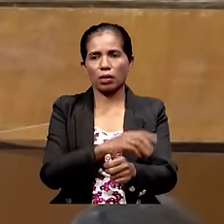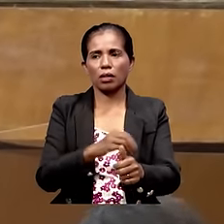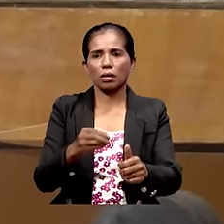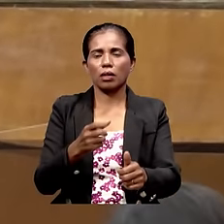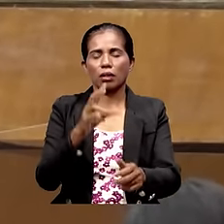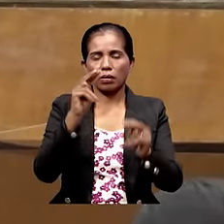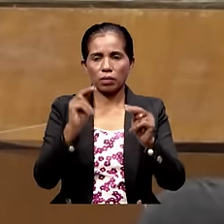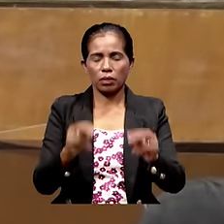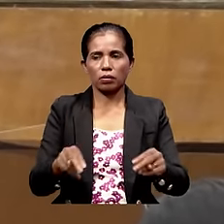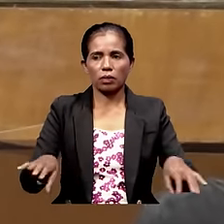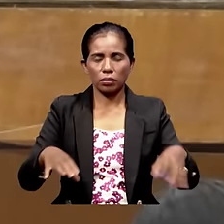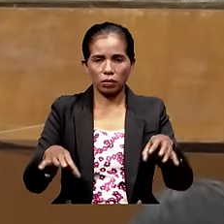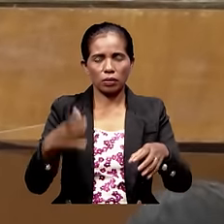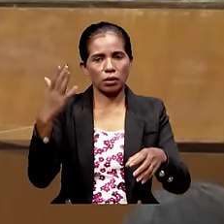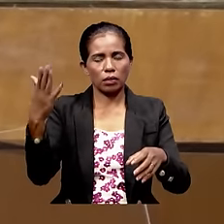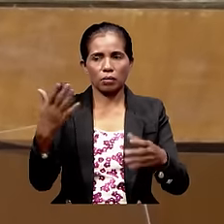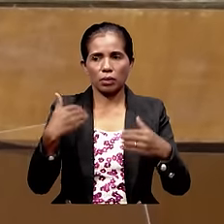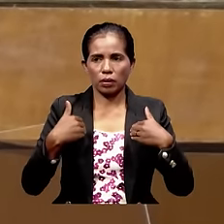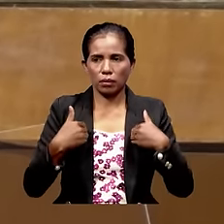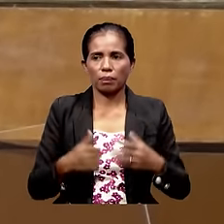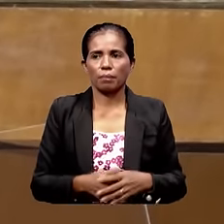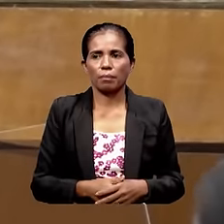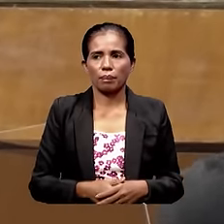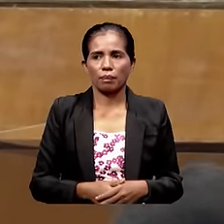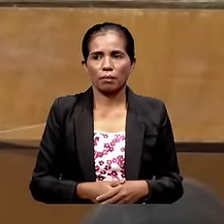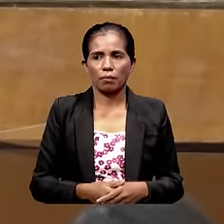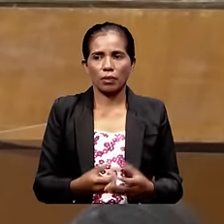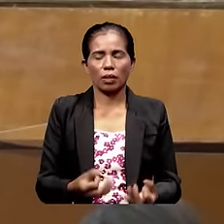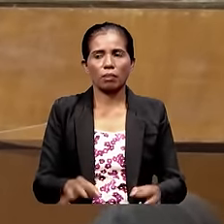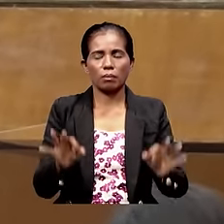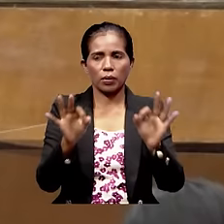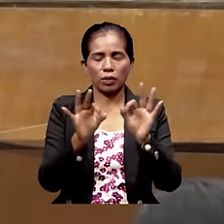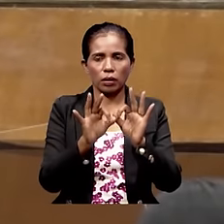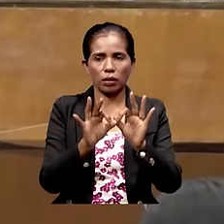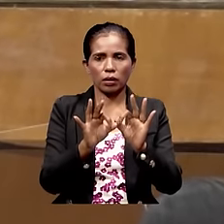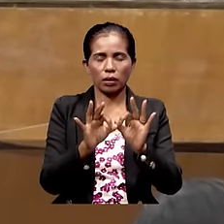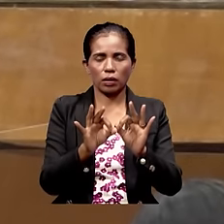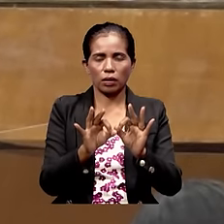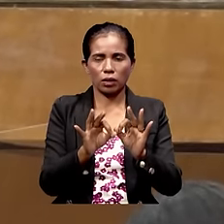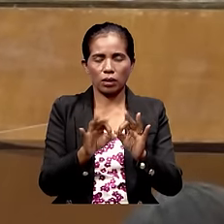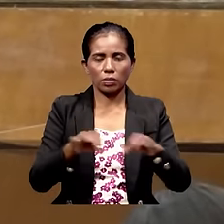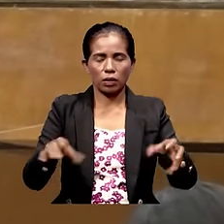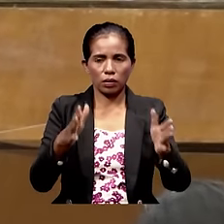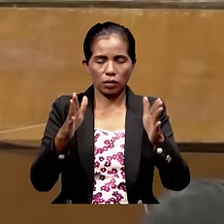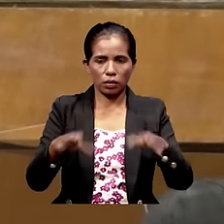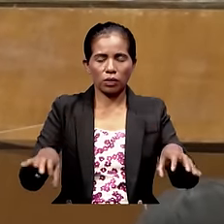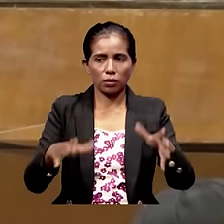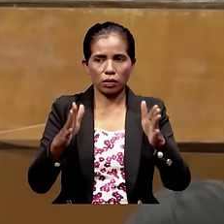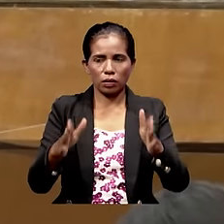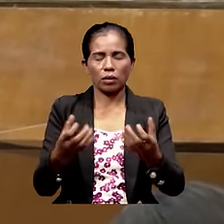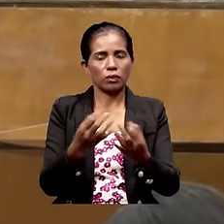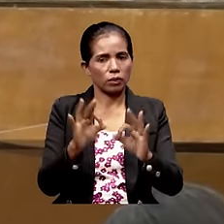no necessidade de serviço ne be makiha. Ini cukup importante liu maka funcionário contratados